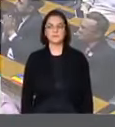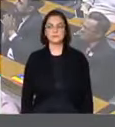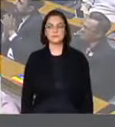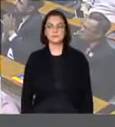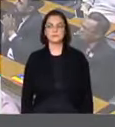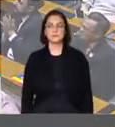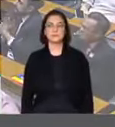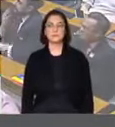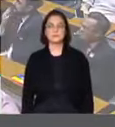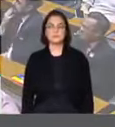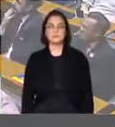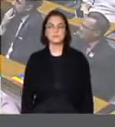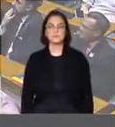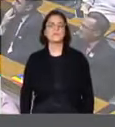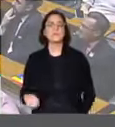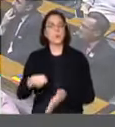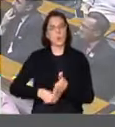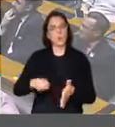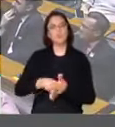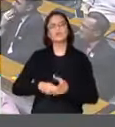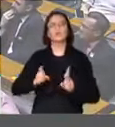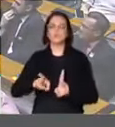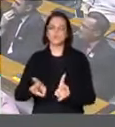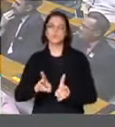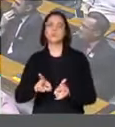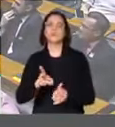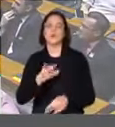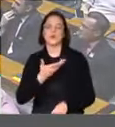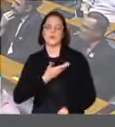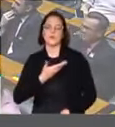E a luta continua, companheiros.